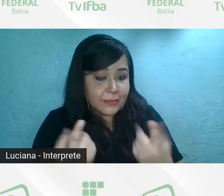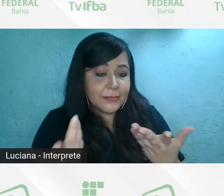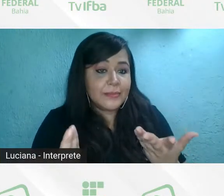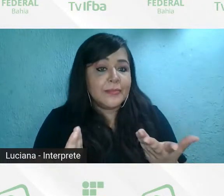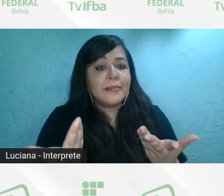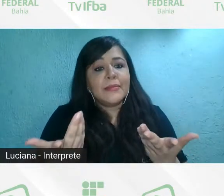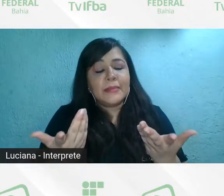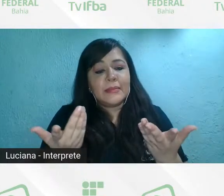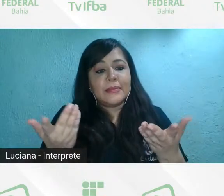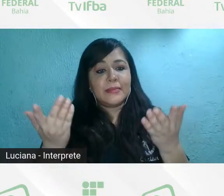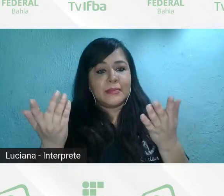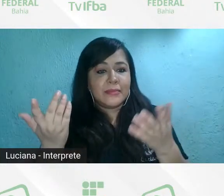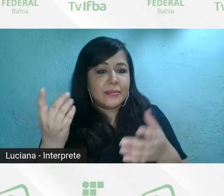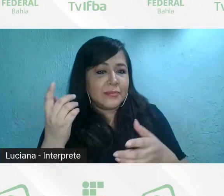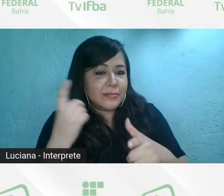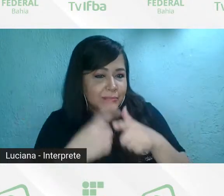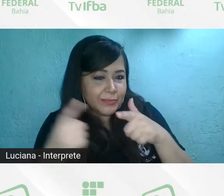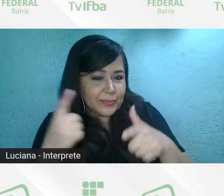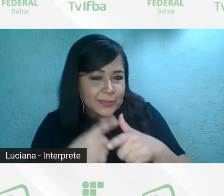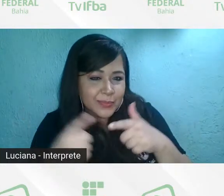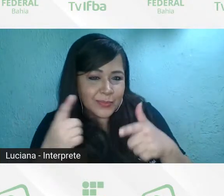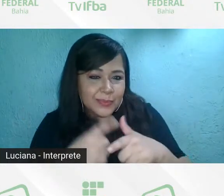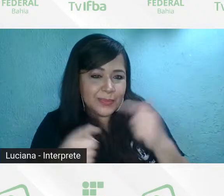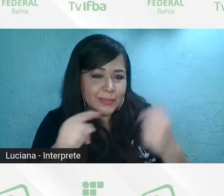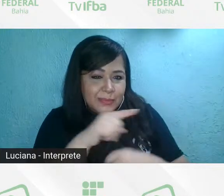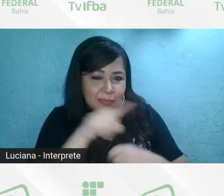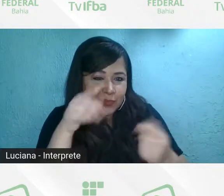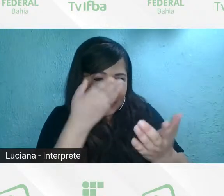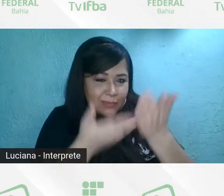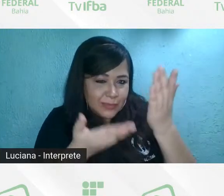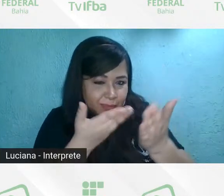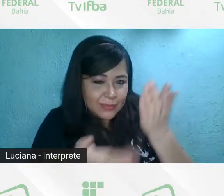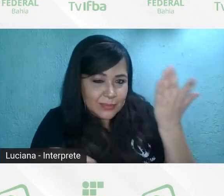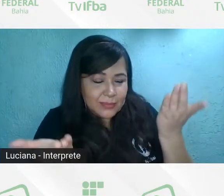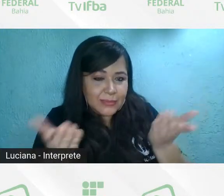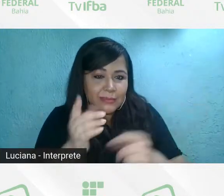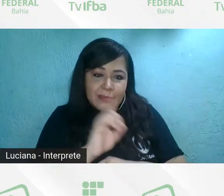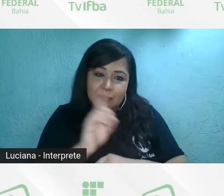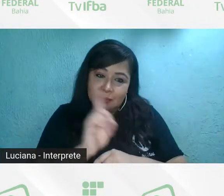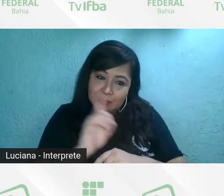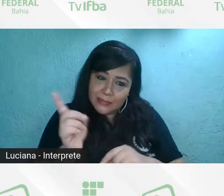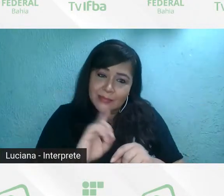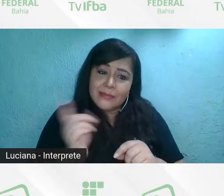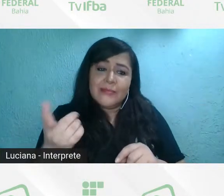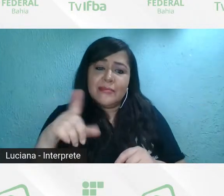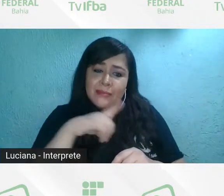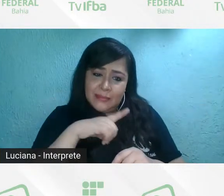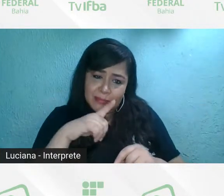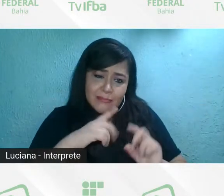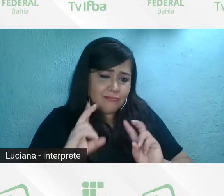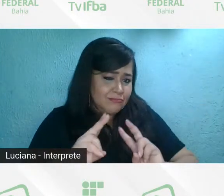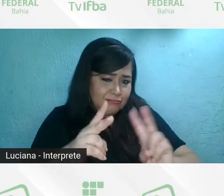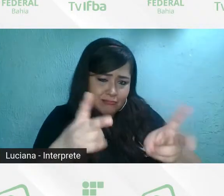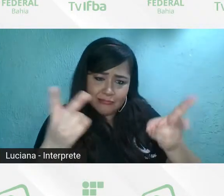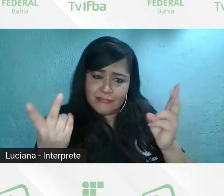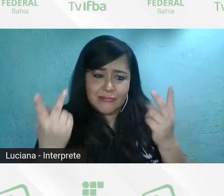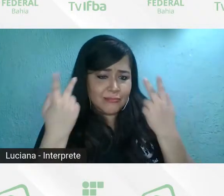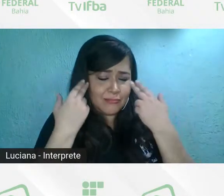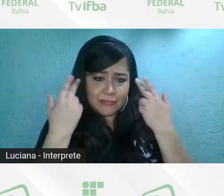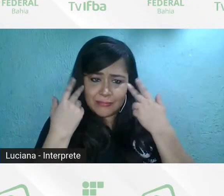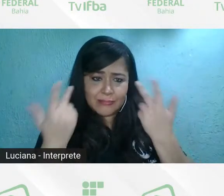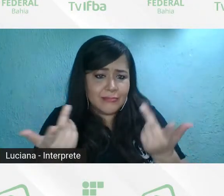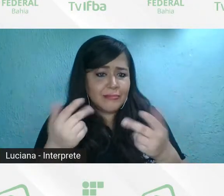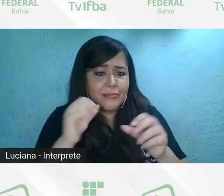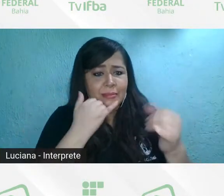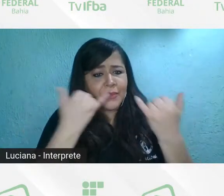nosso momento, né, e da socialização de experiências formativas tão importantes que